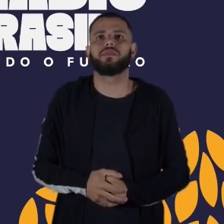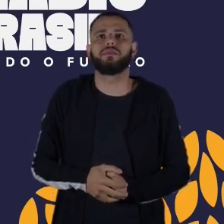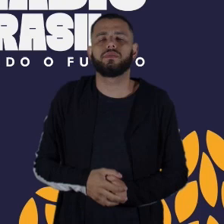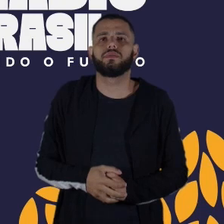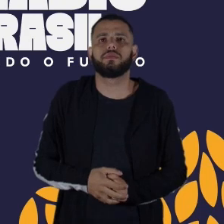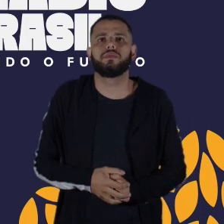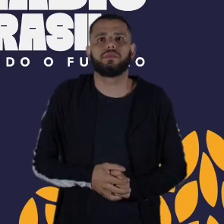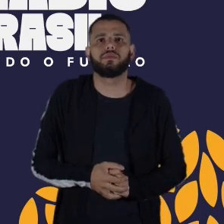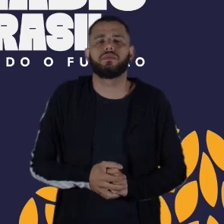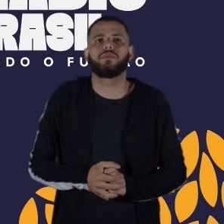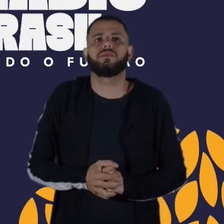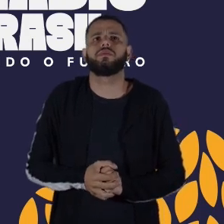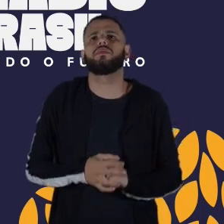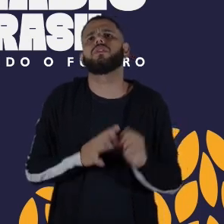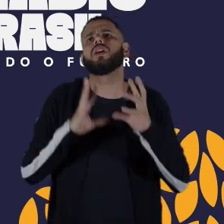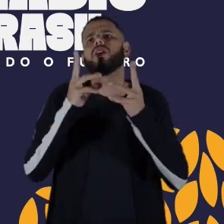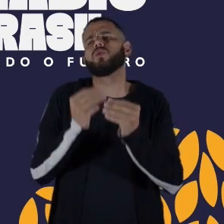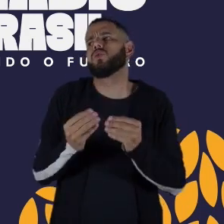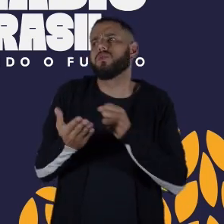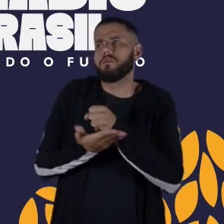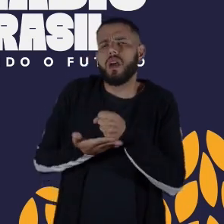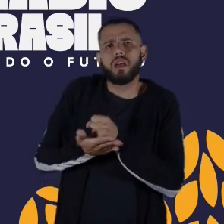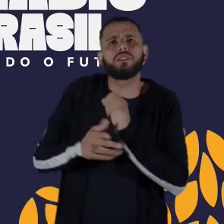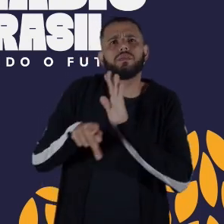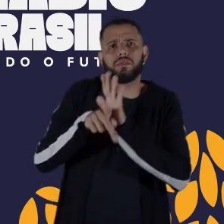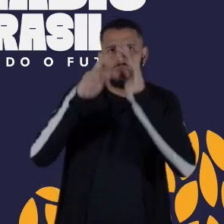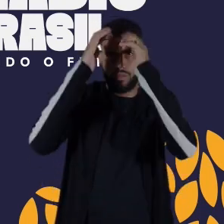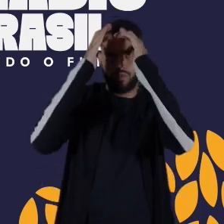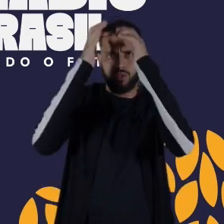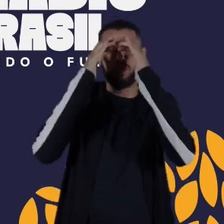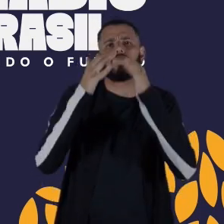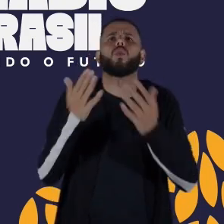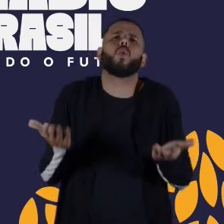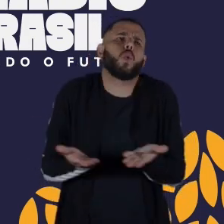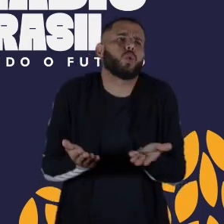É tudo bases neuromoleculares, não tem sentido hoje.